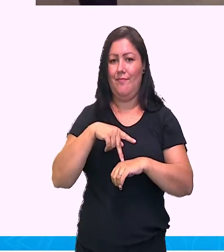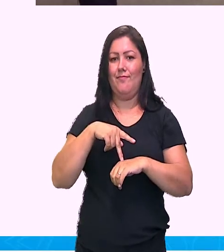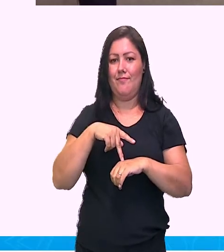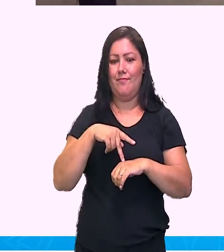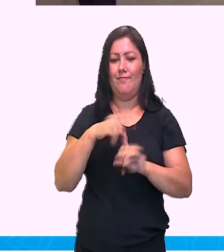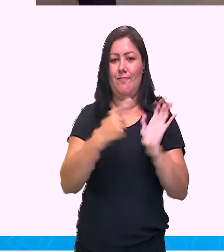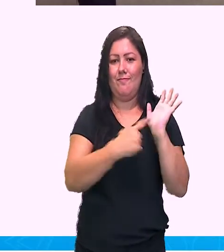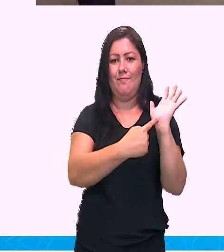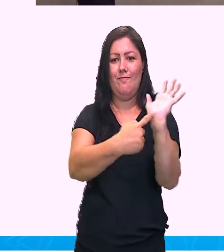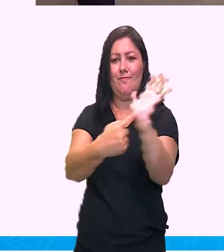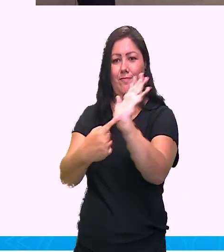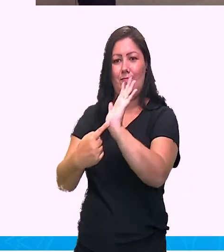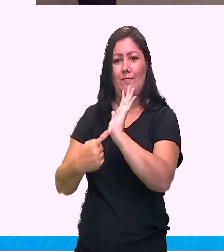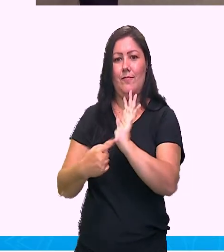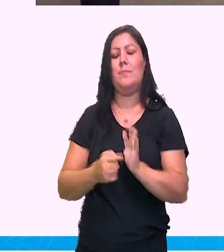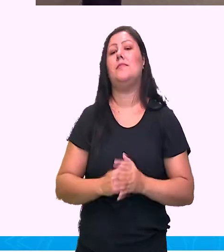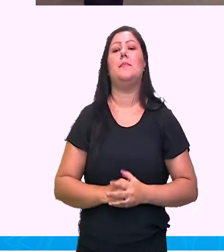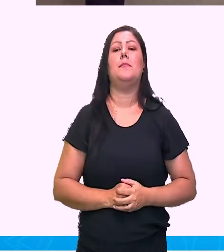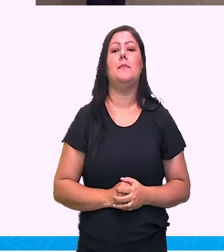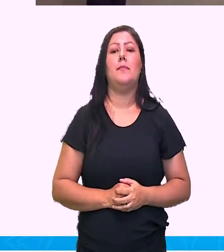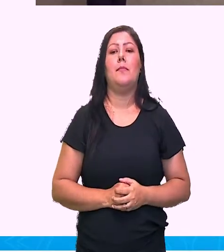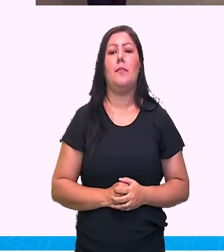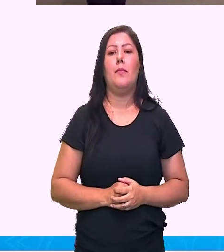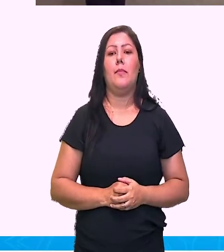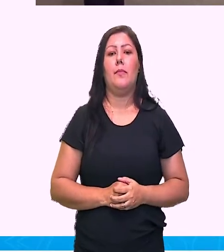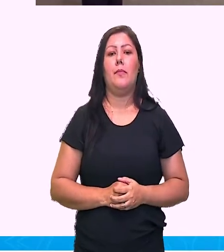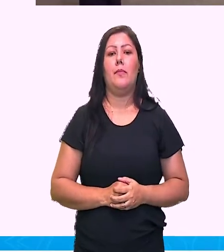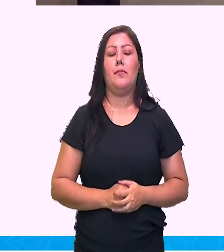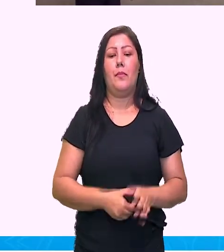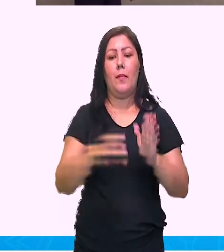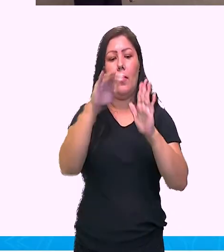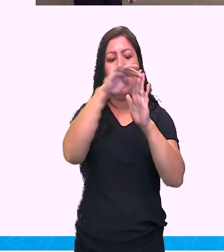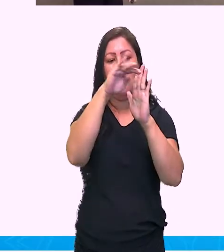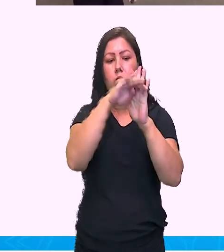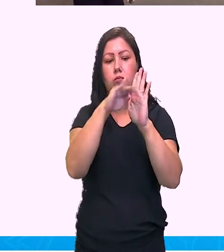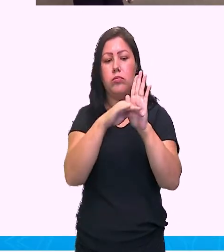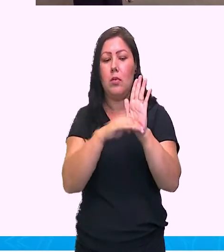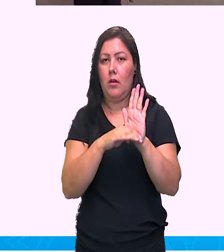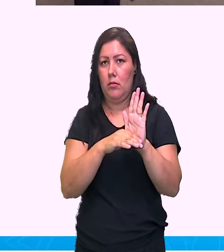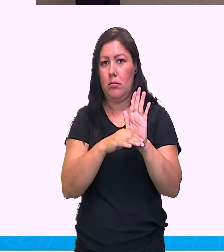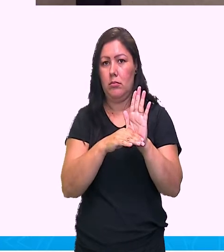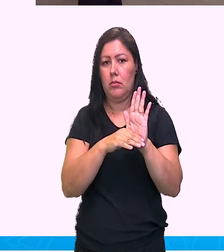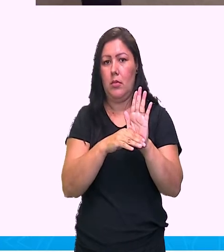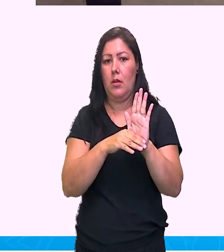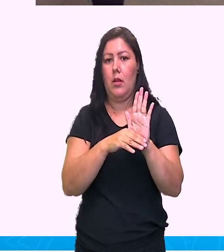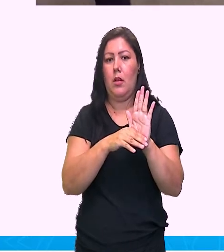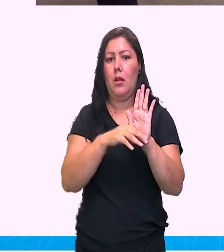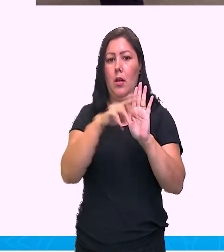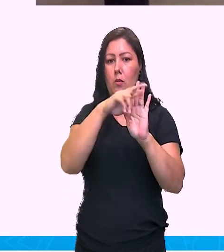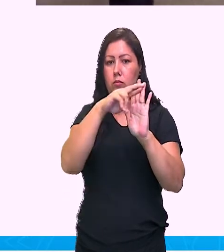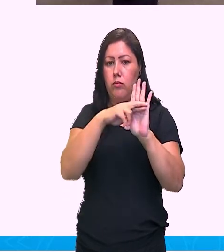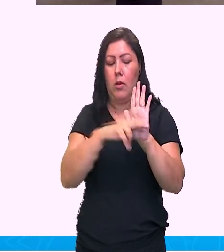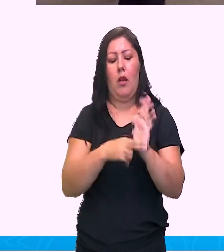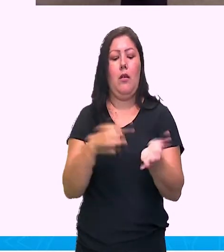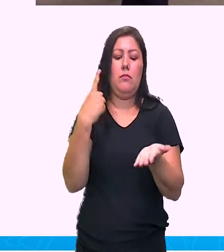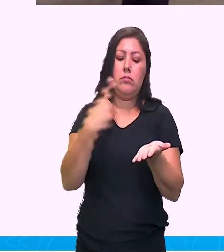são regulamentadas por tratados e acordos que podem